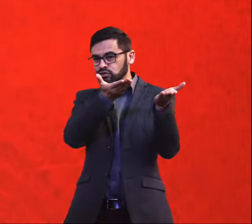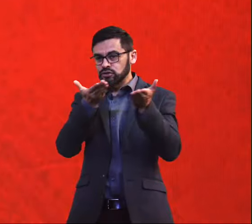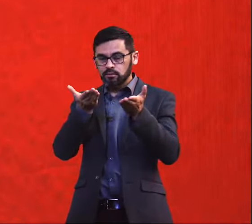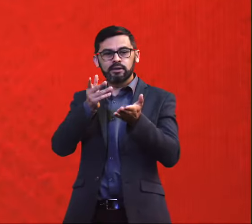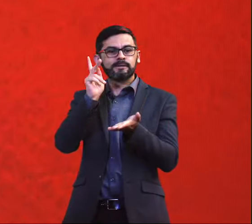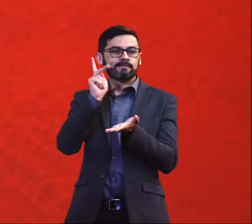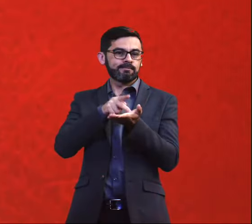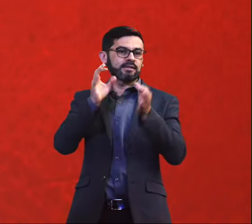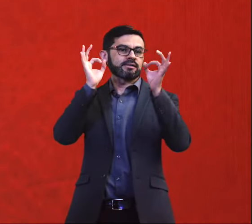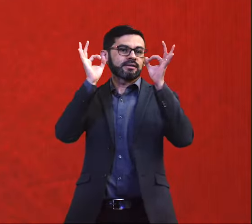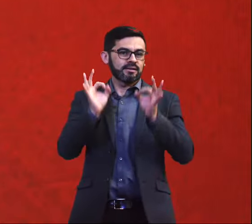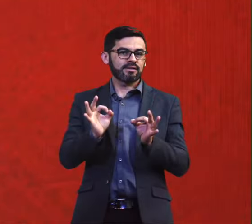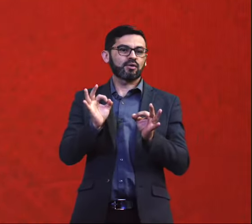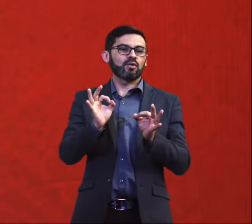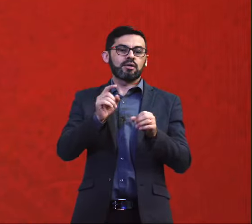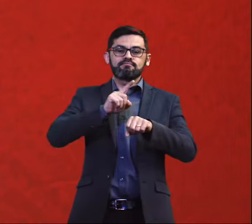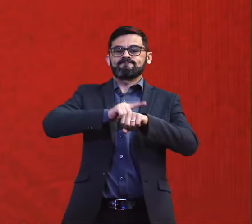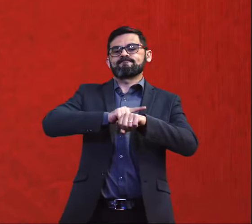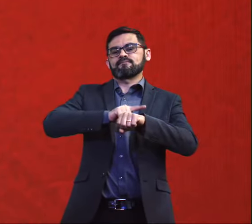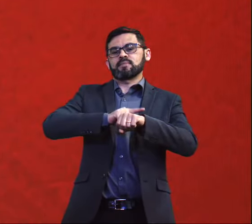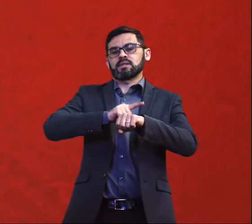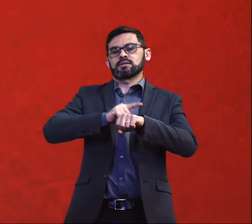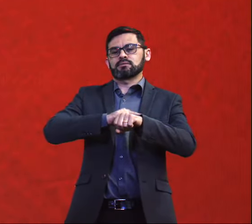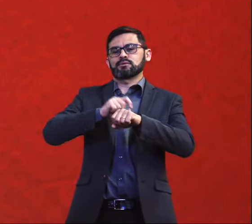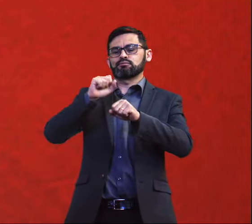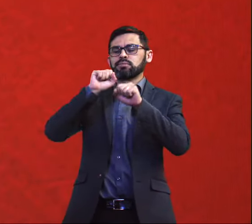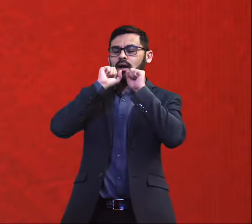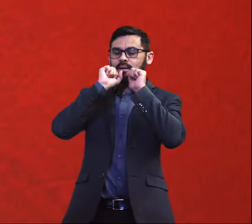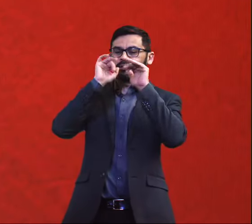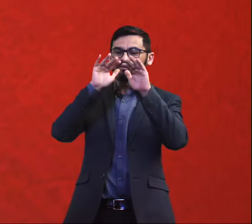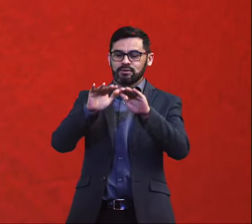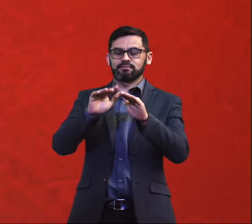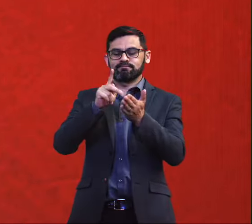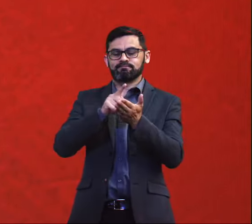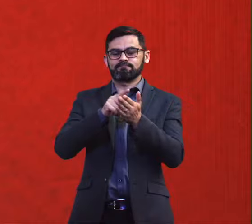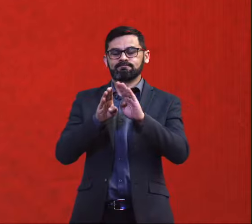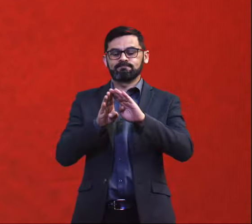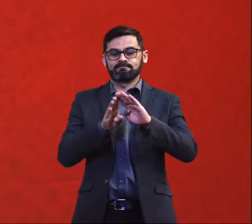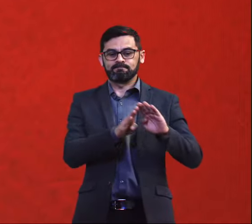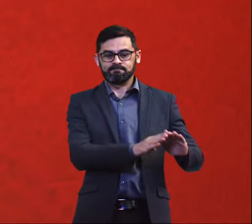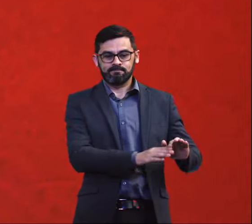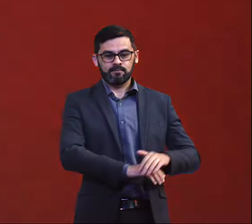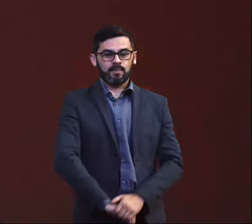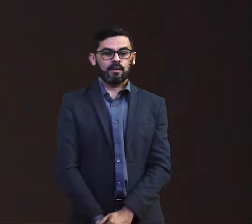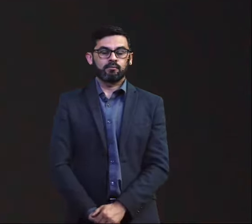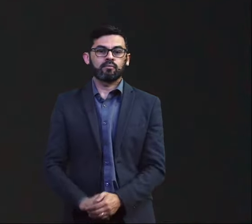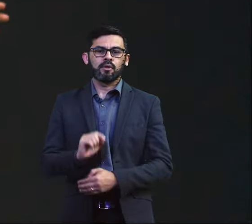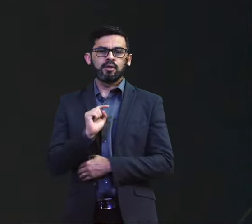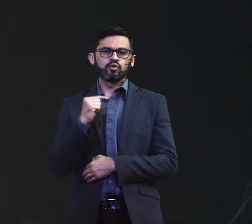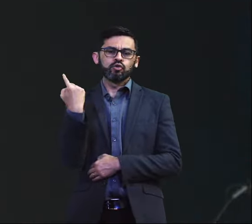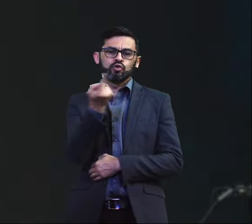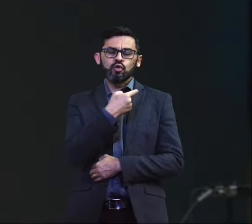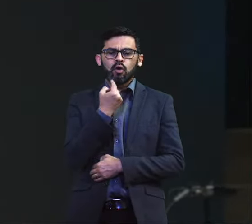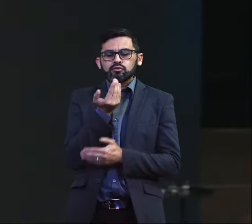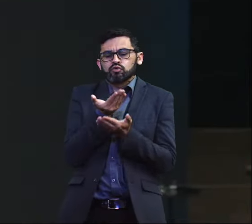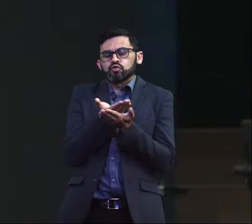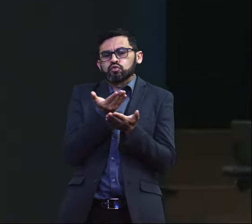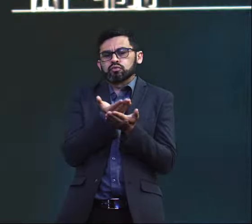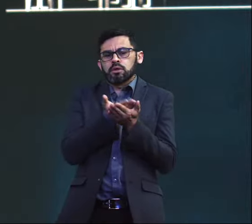tenho certeza que vai ser um tempo abençoado. Bom, nós estamos estudando uma série